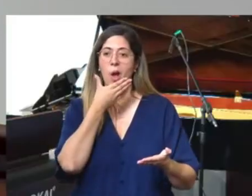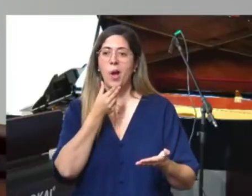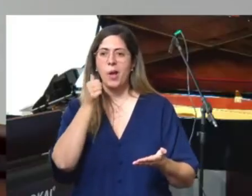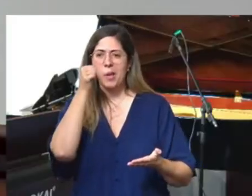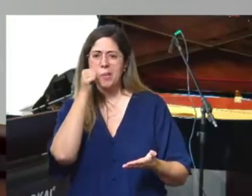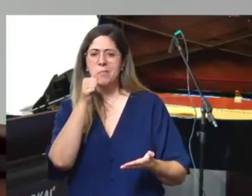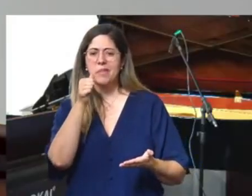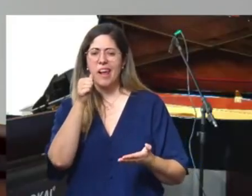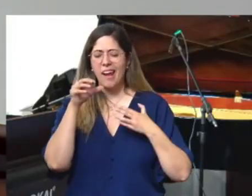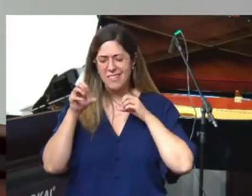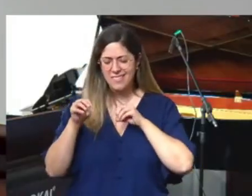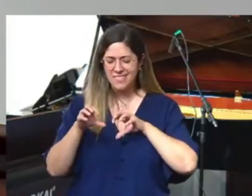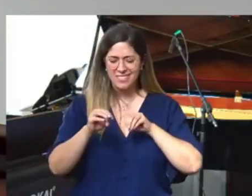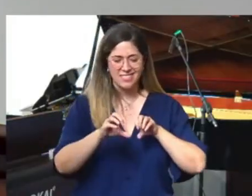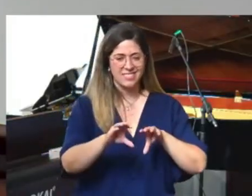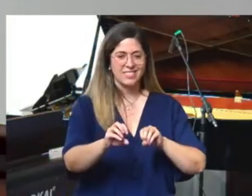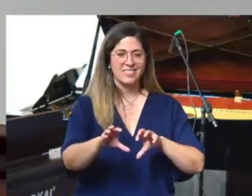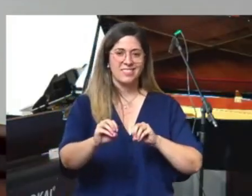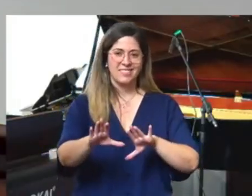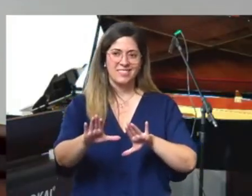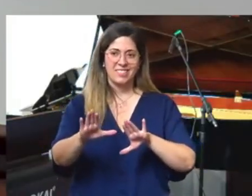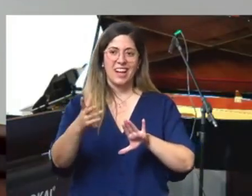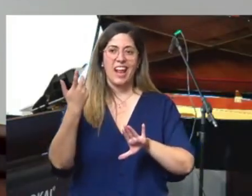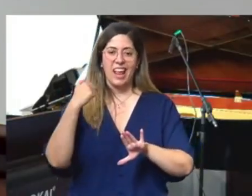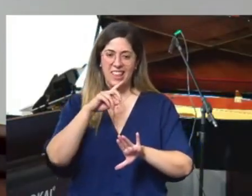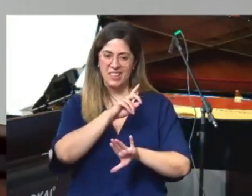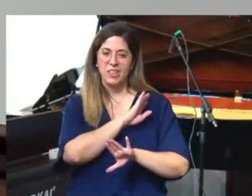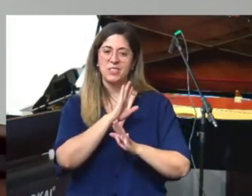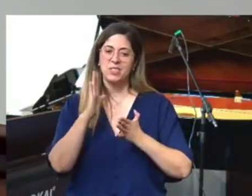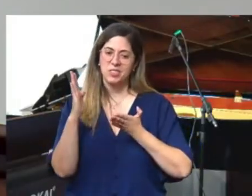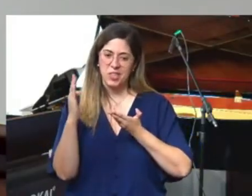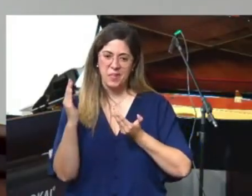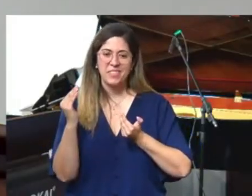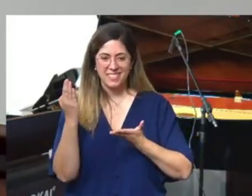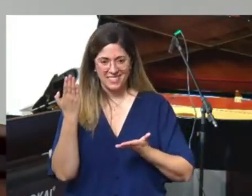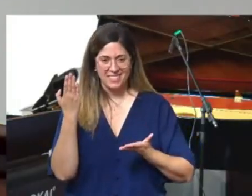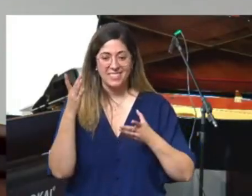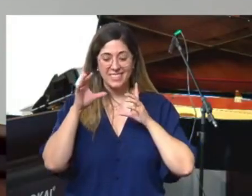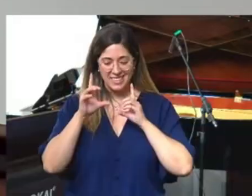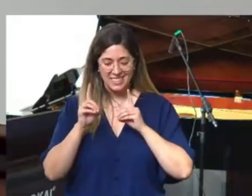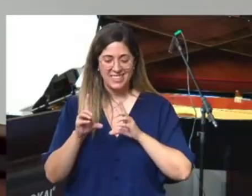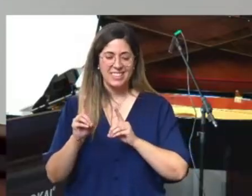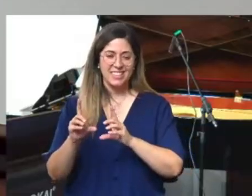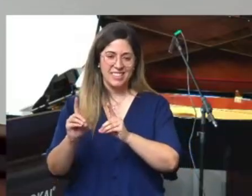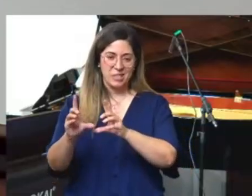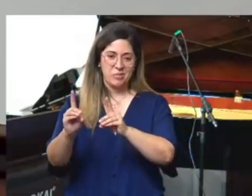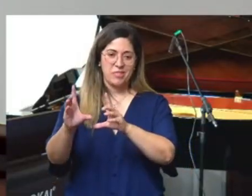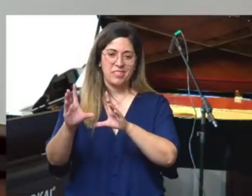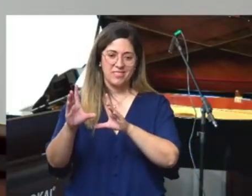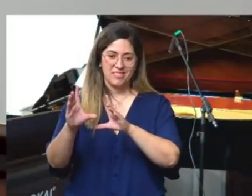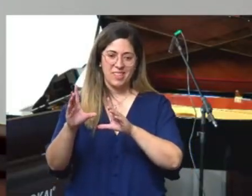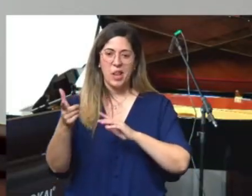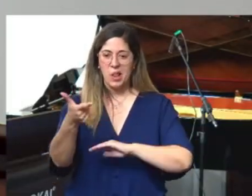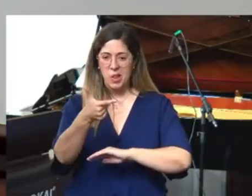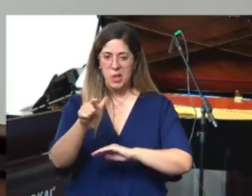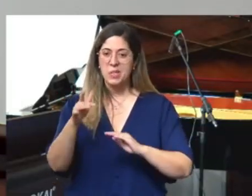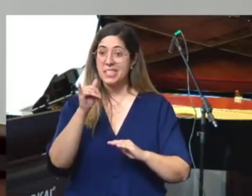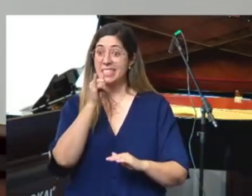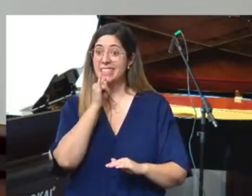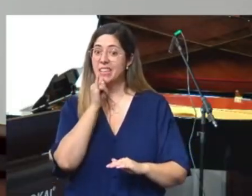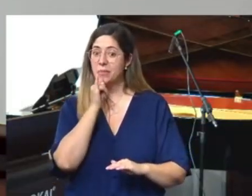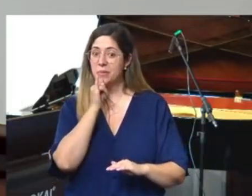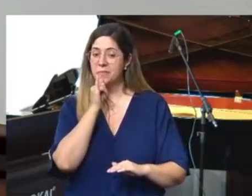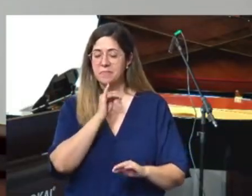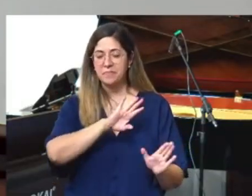mulheres sejam instrumentos nas mãos do Senhor, para discipular, para serem exemplos no meio da igreja. Mas